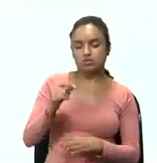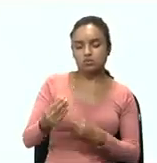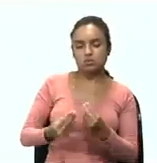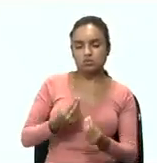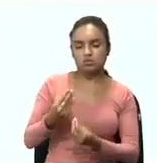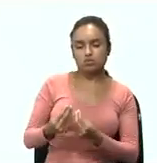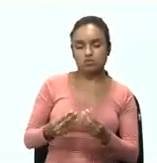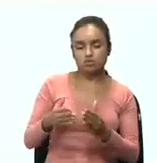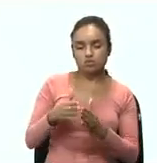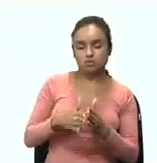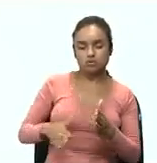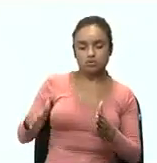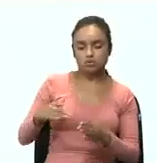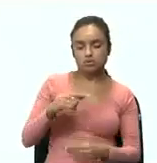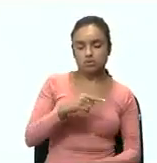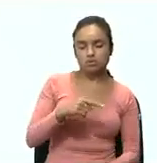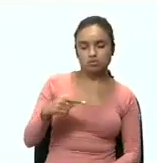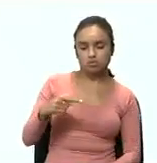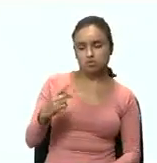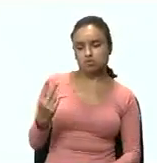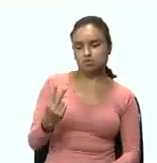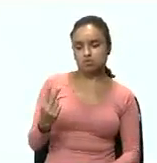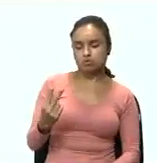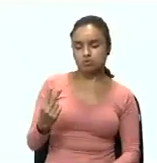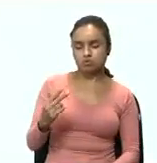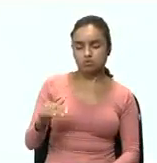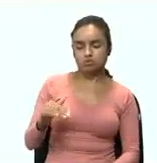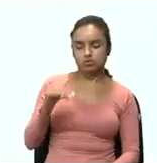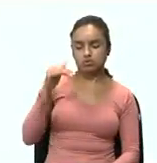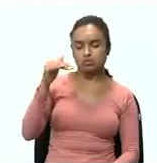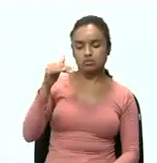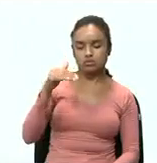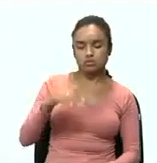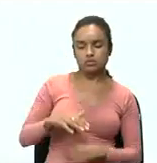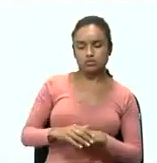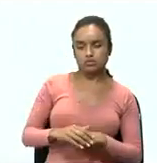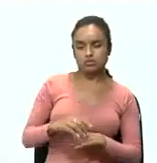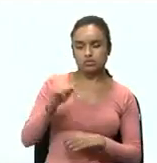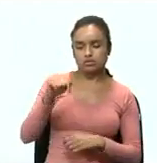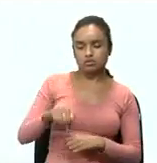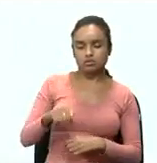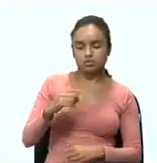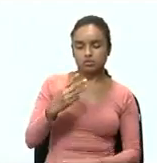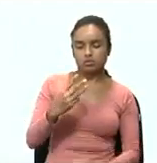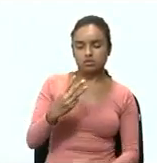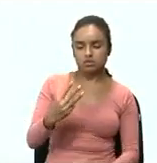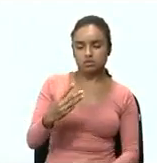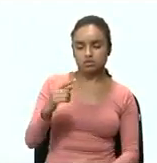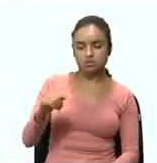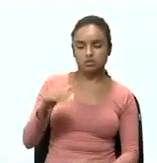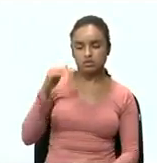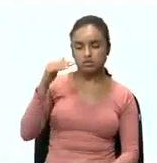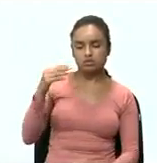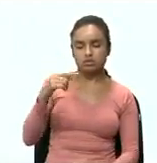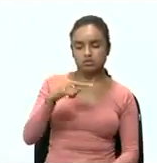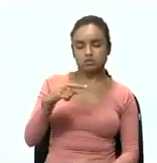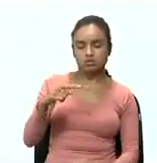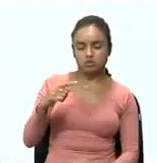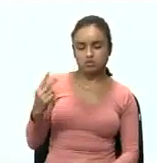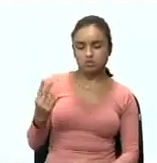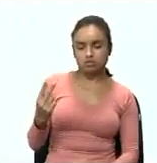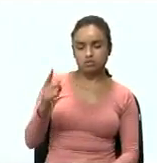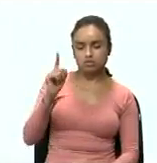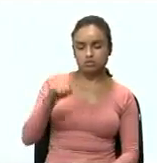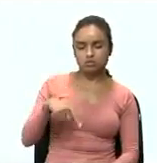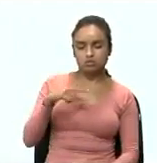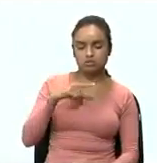elevado a menos 2, ok? 3 elevado a menos 2